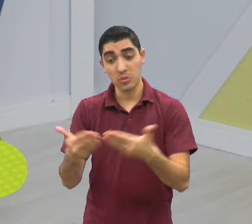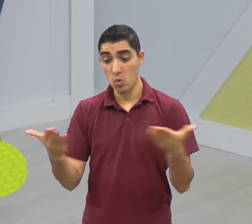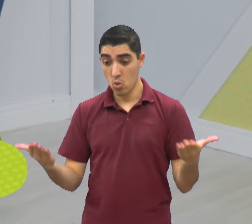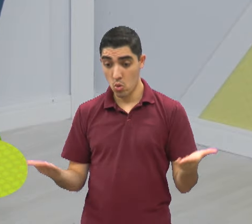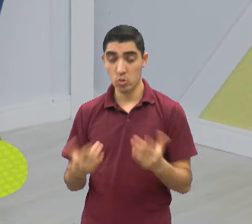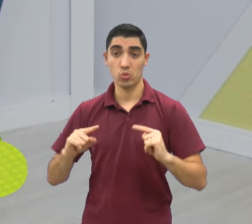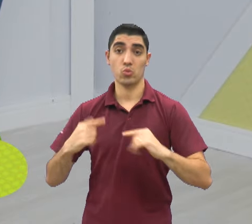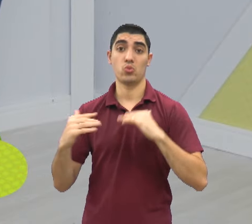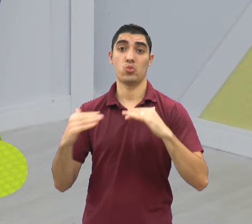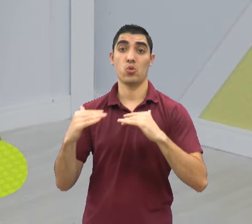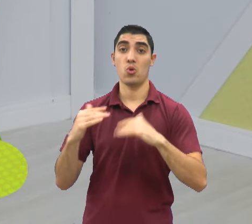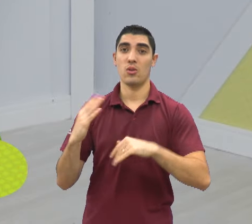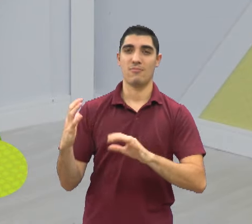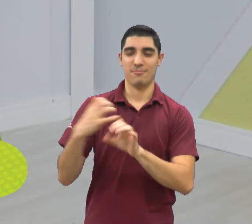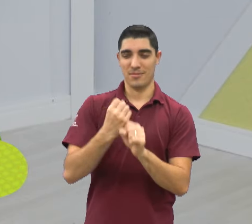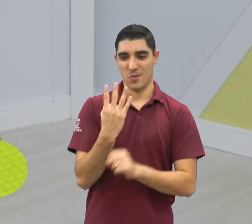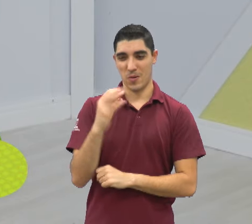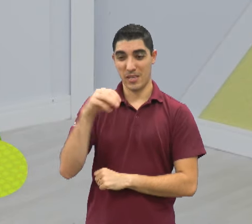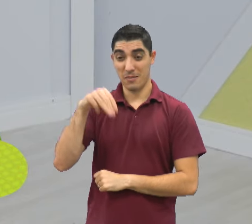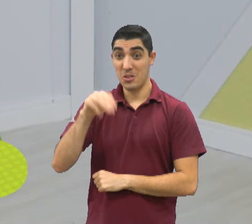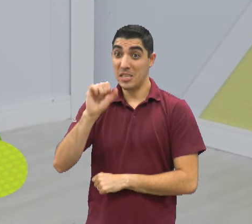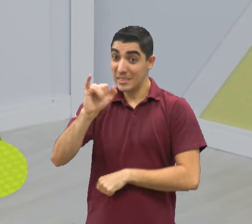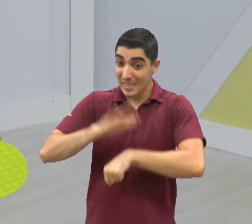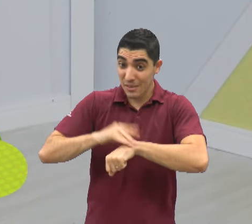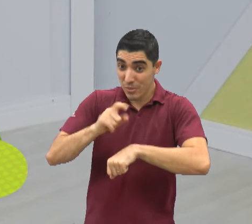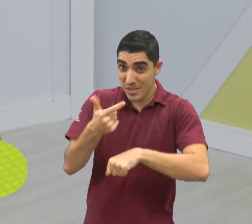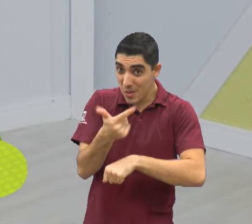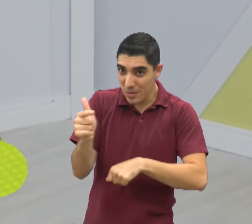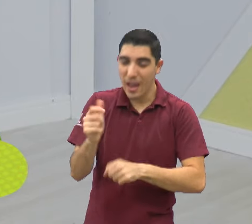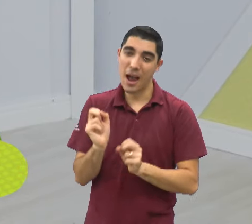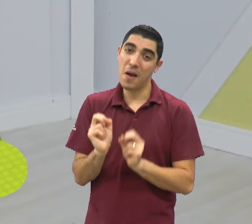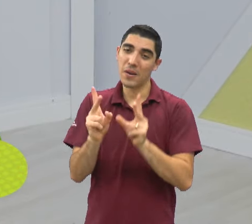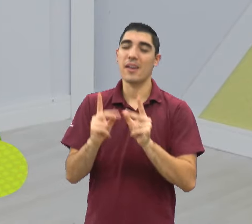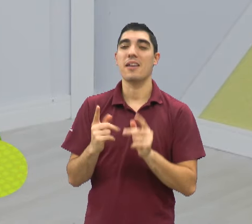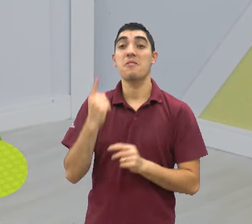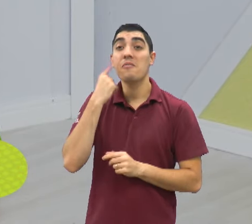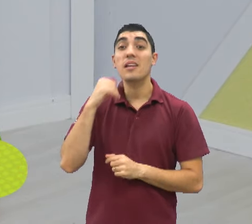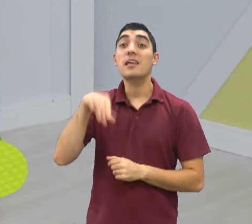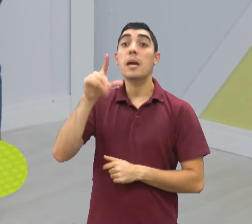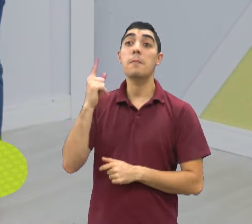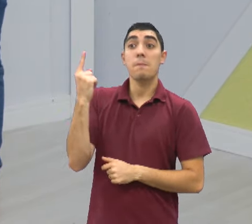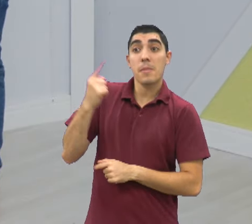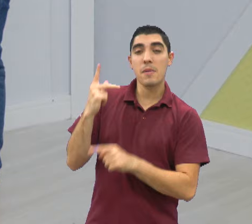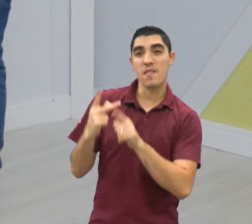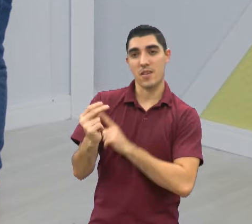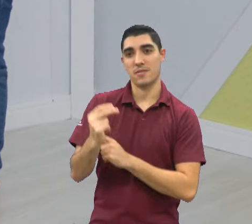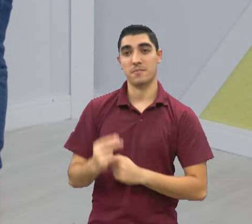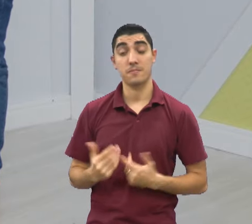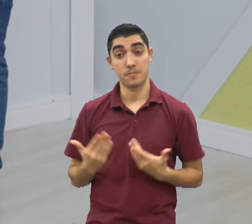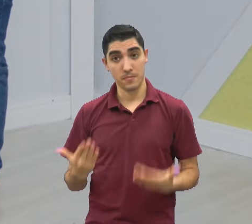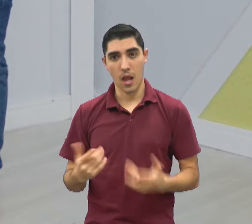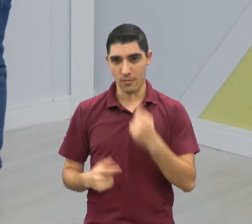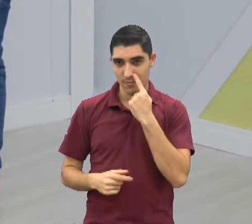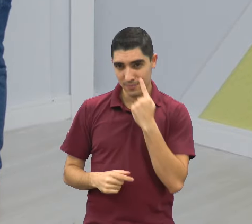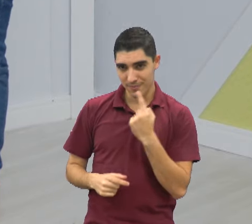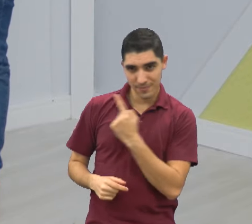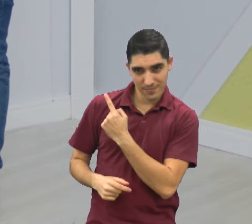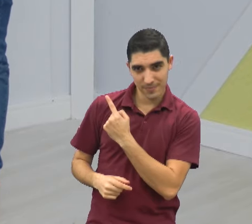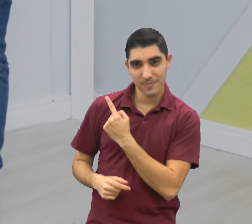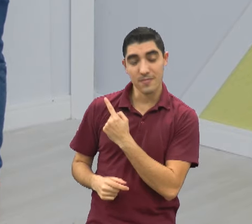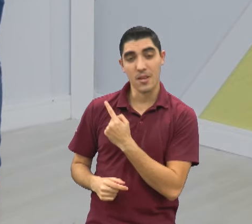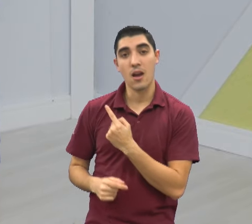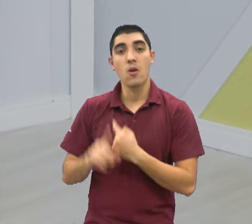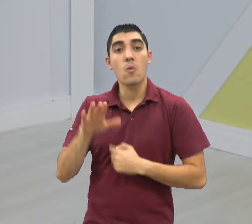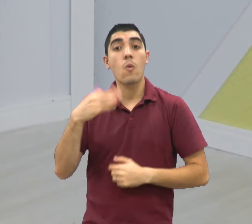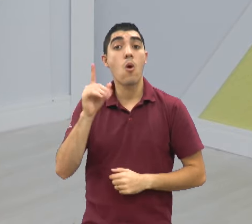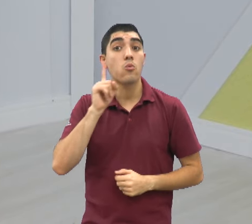tiver prorrogação, né? A gente vai saber quem leva o primeiro jogo desta grande final. Matheus, coloca pra gente aqui, então, as datas